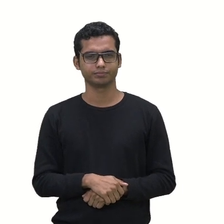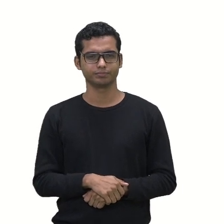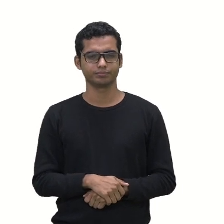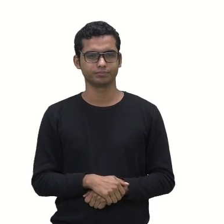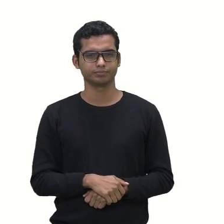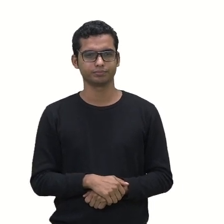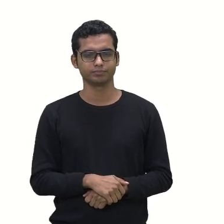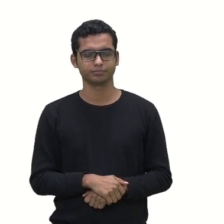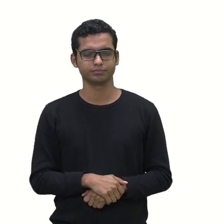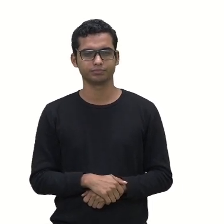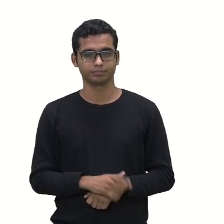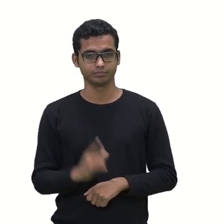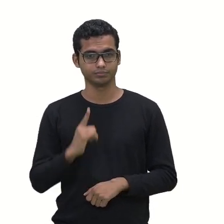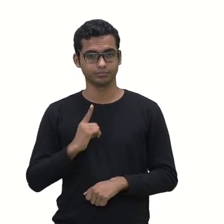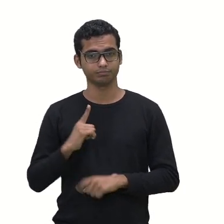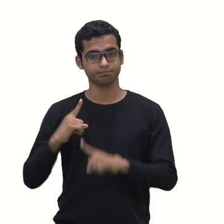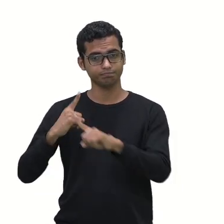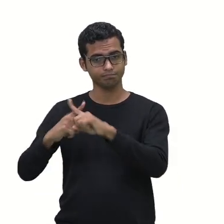uma multiplicação, né?